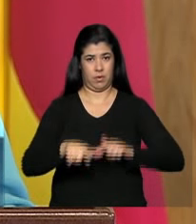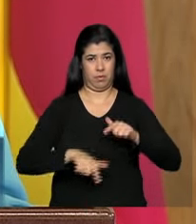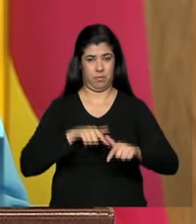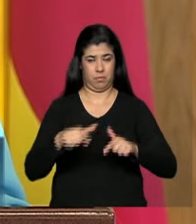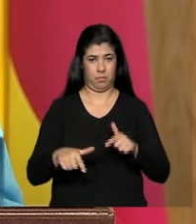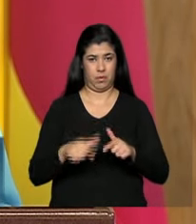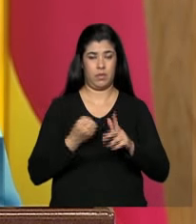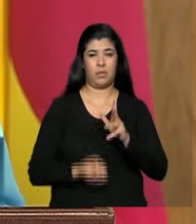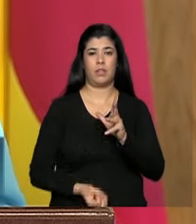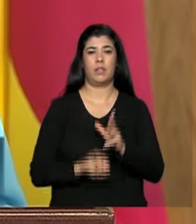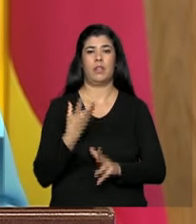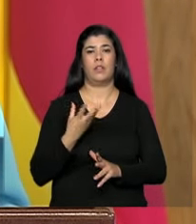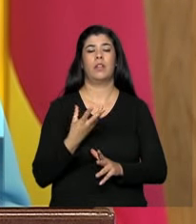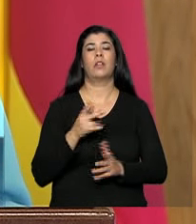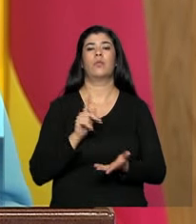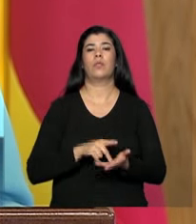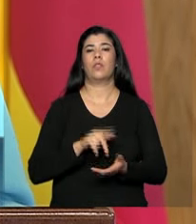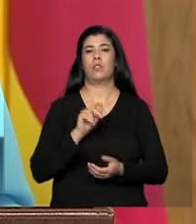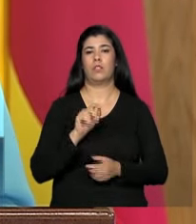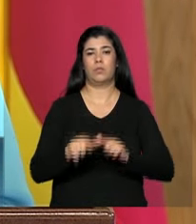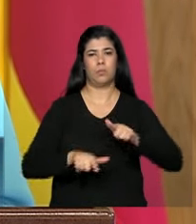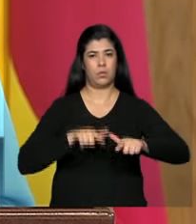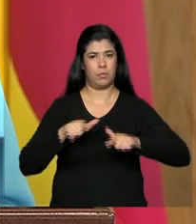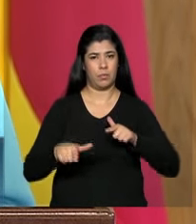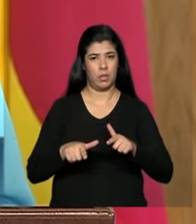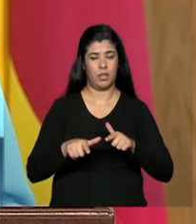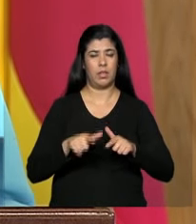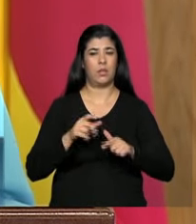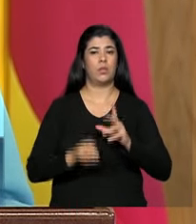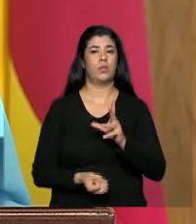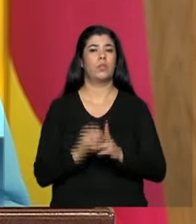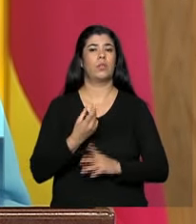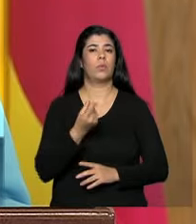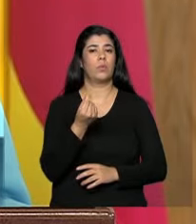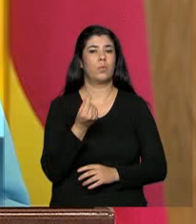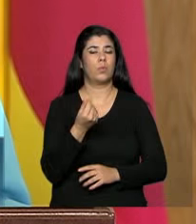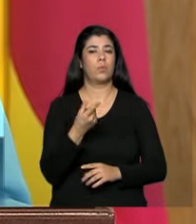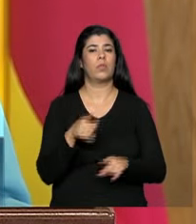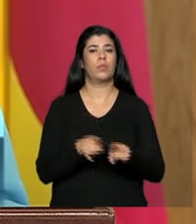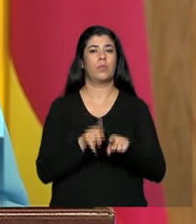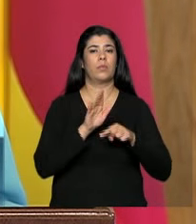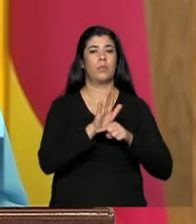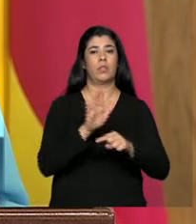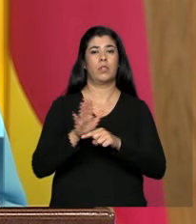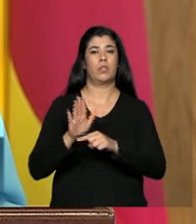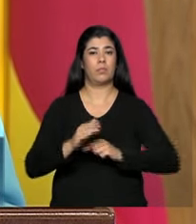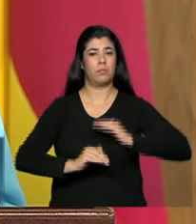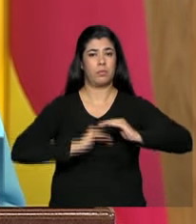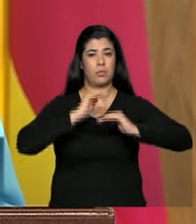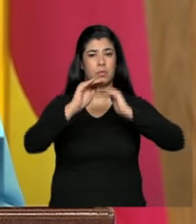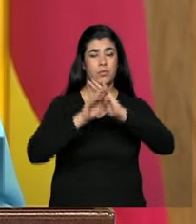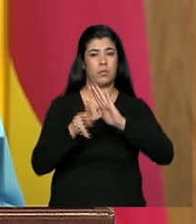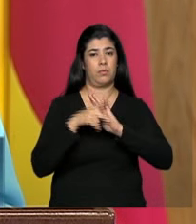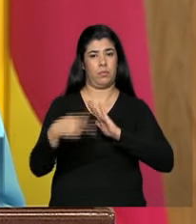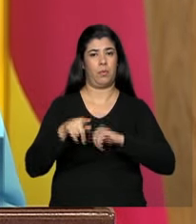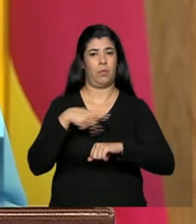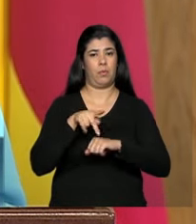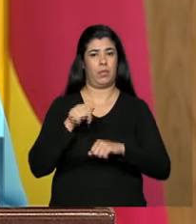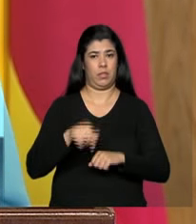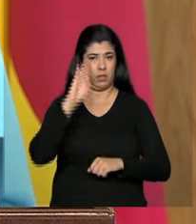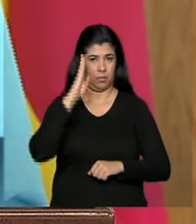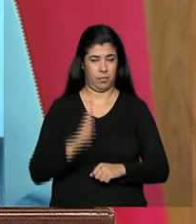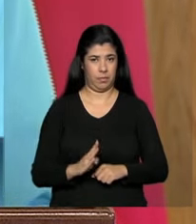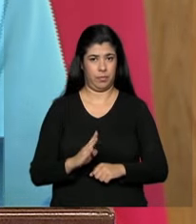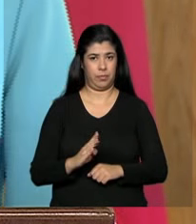aqui emprego, gerando aqui renda e contribuindo para a prosperidade do nosso país.